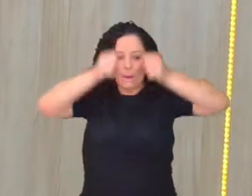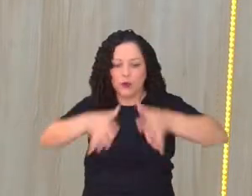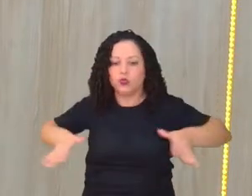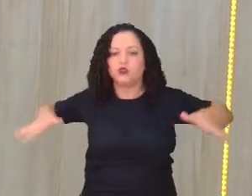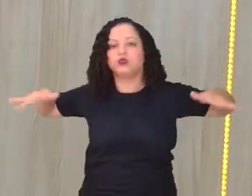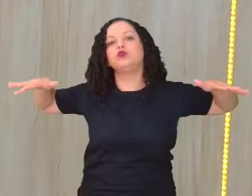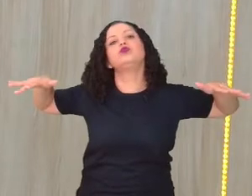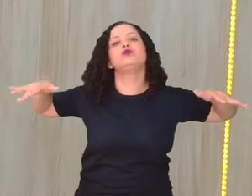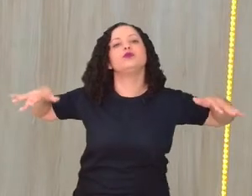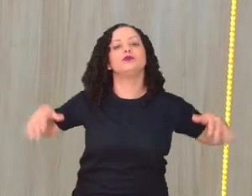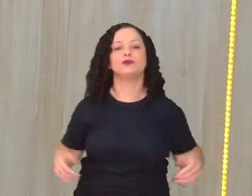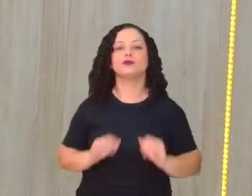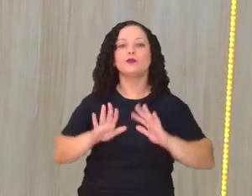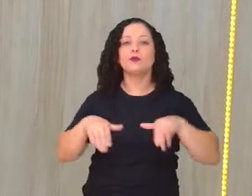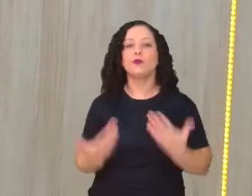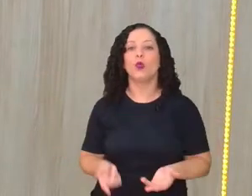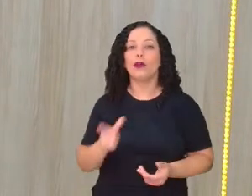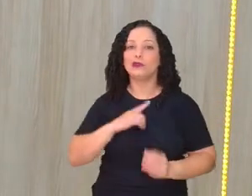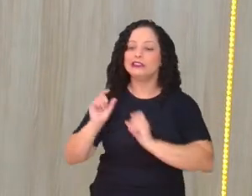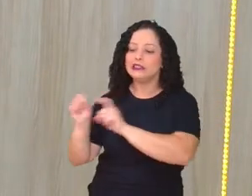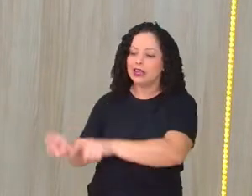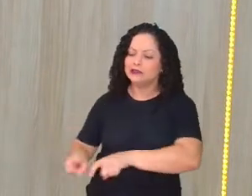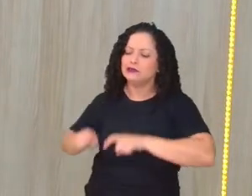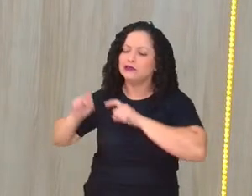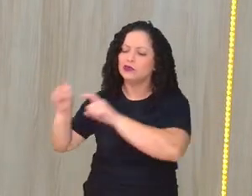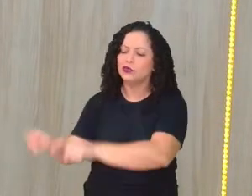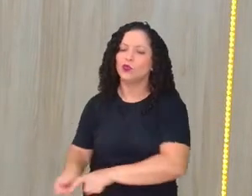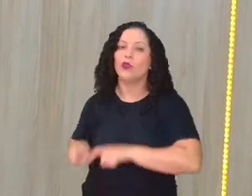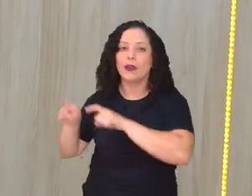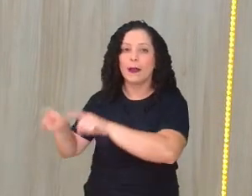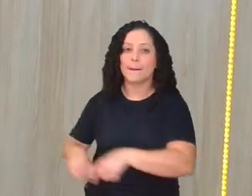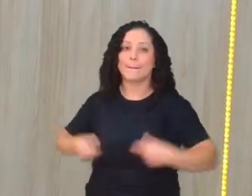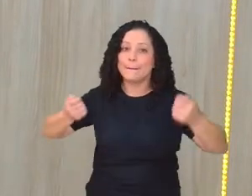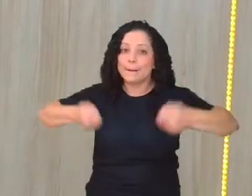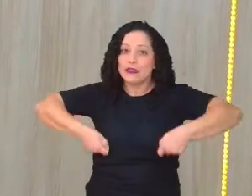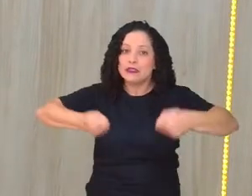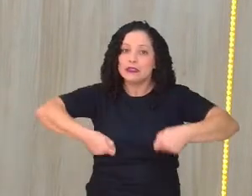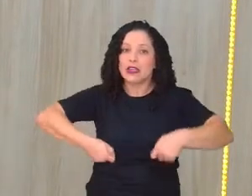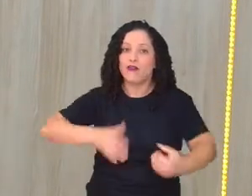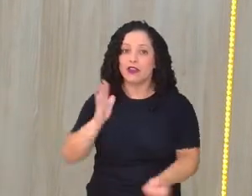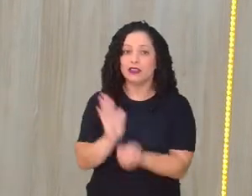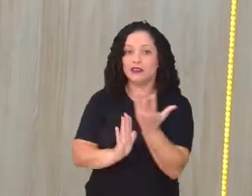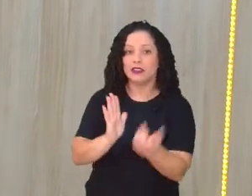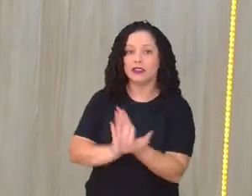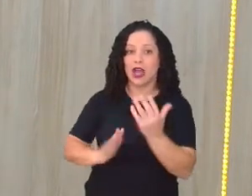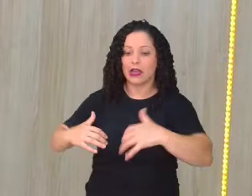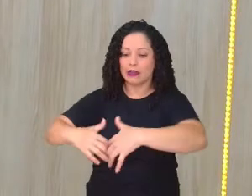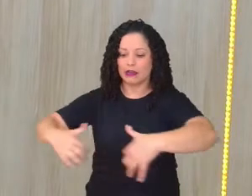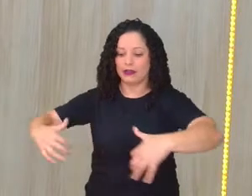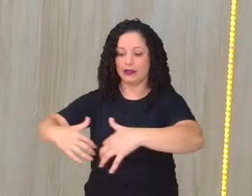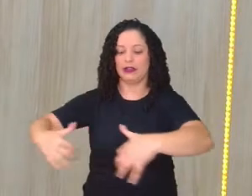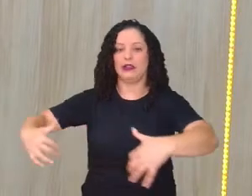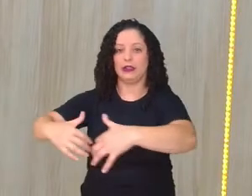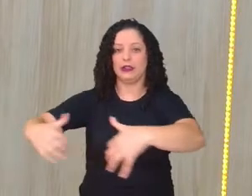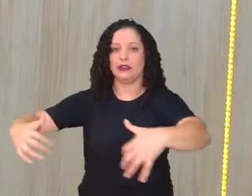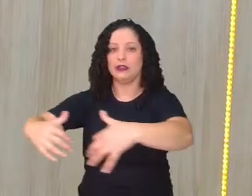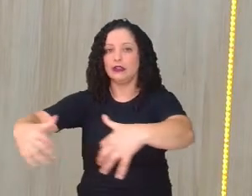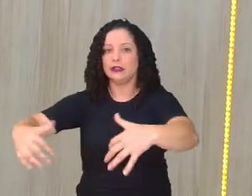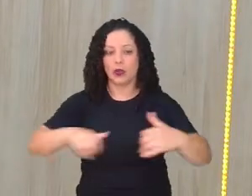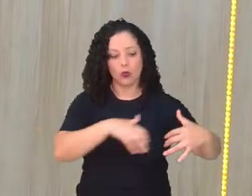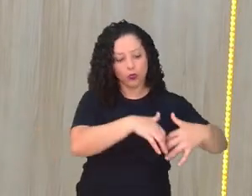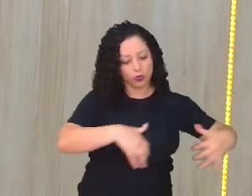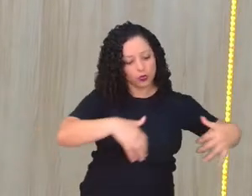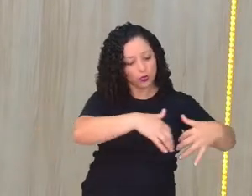quando realizavam atividade agrícola tinham que fazer alguns canais, certo, para mais distante, né, dos locais até